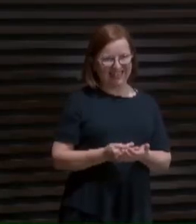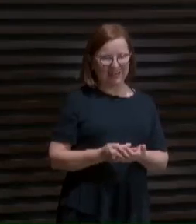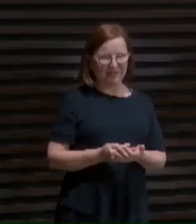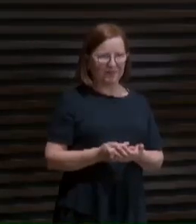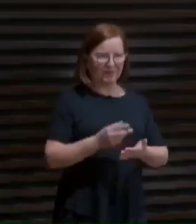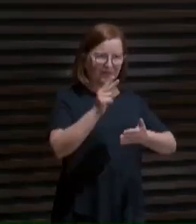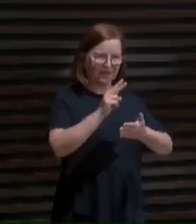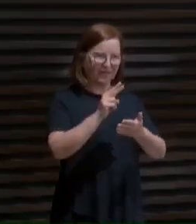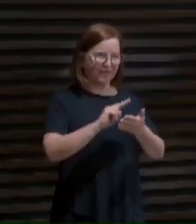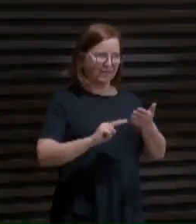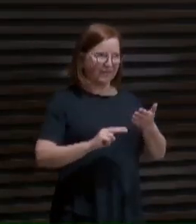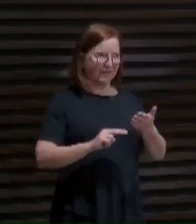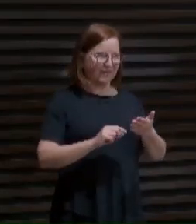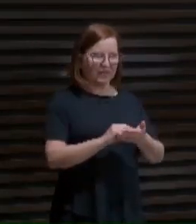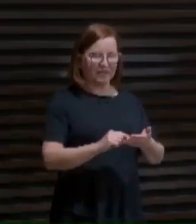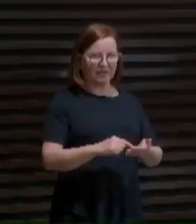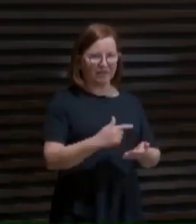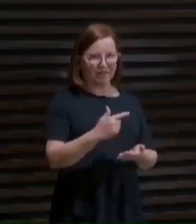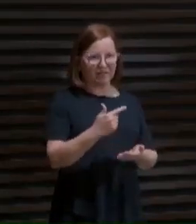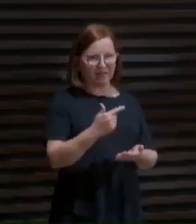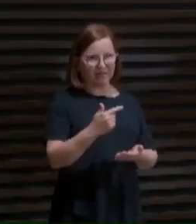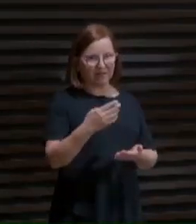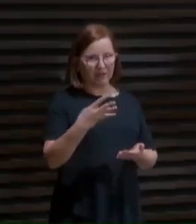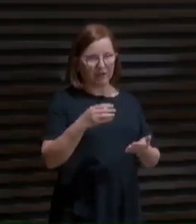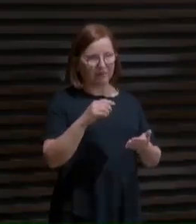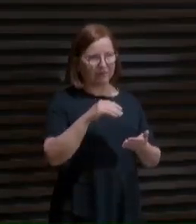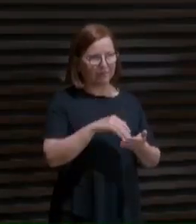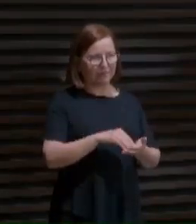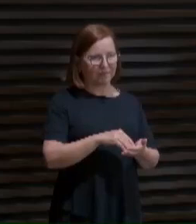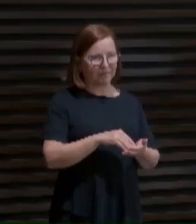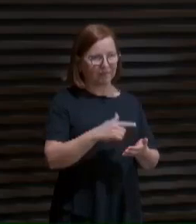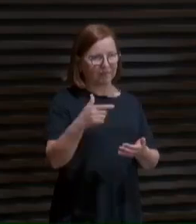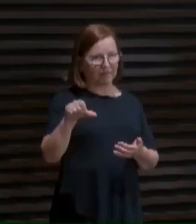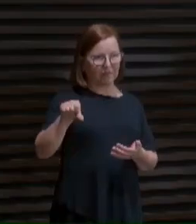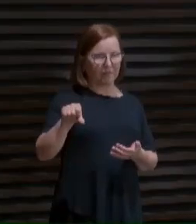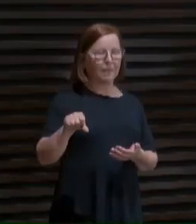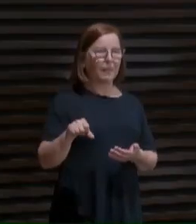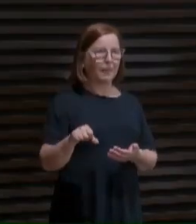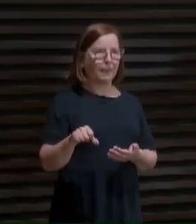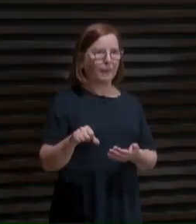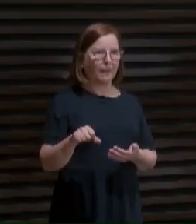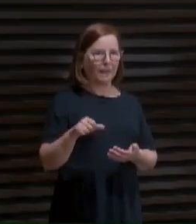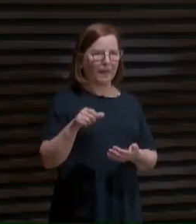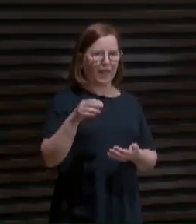Vamos ler os versículos de 24 a 29. Ora, Tomé,